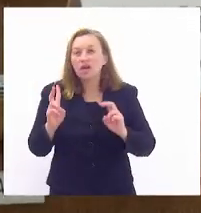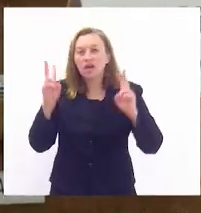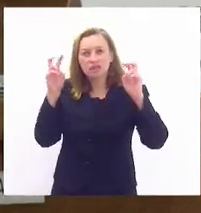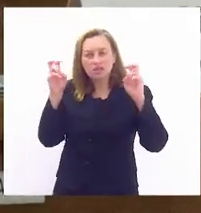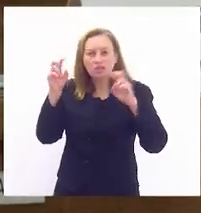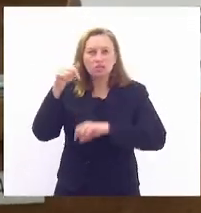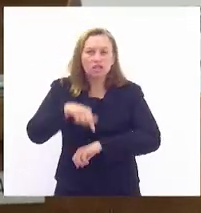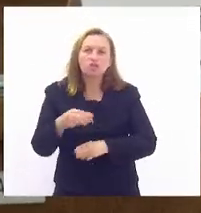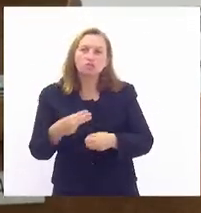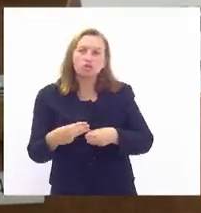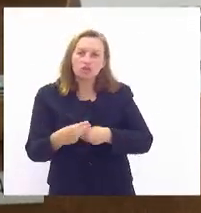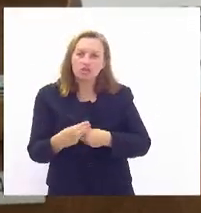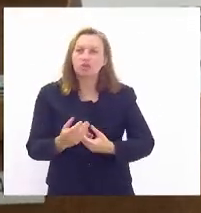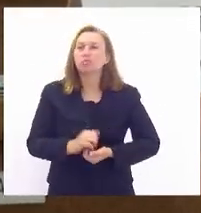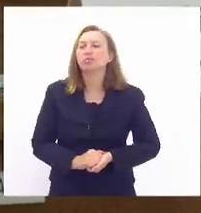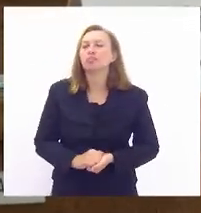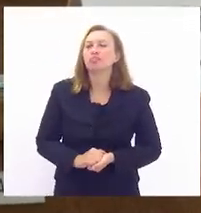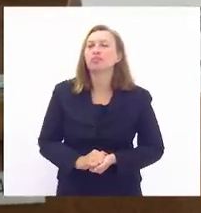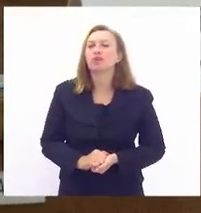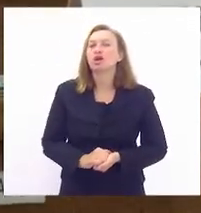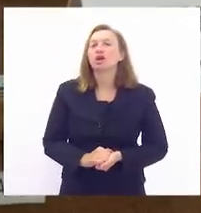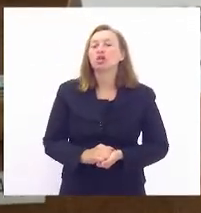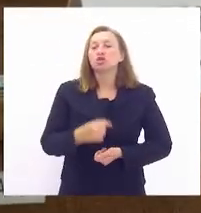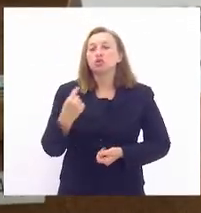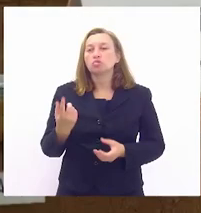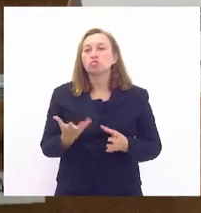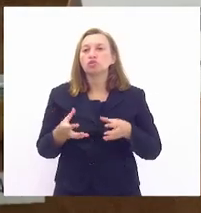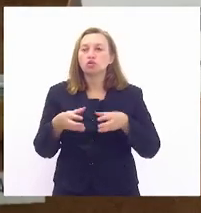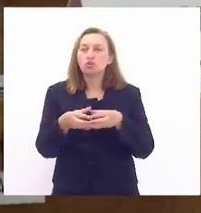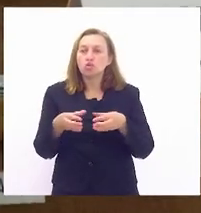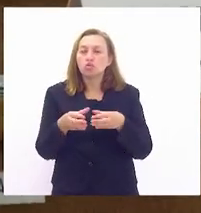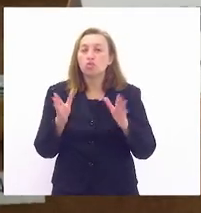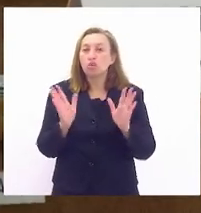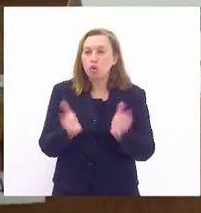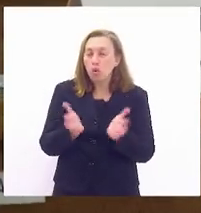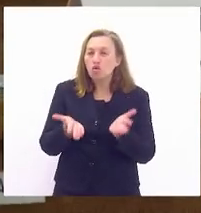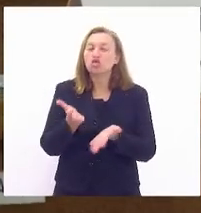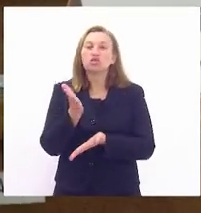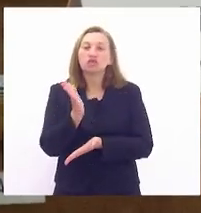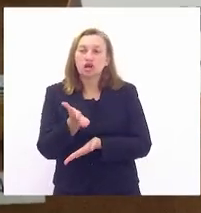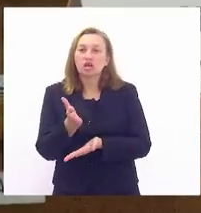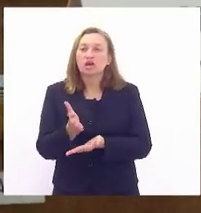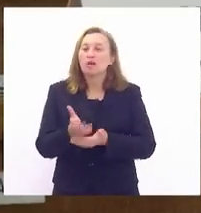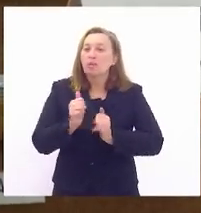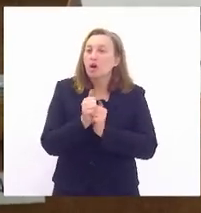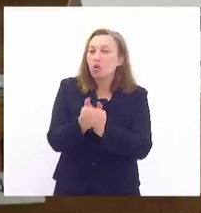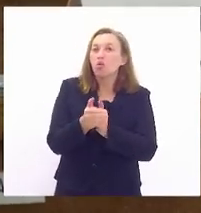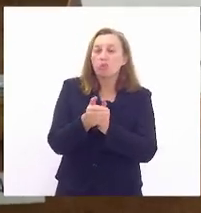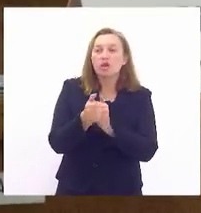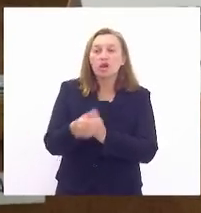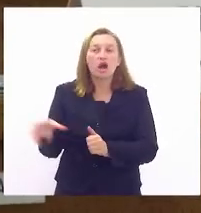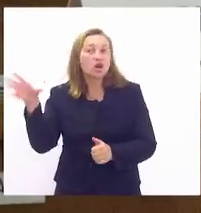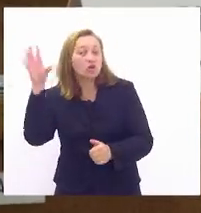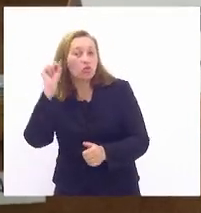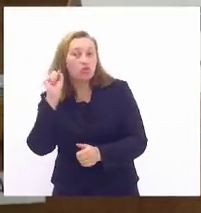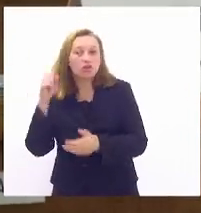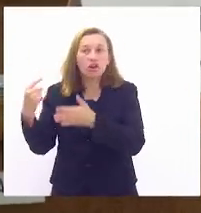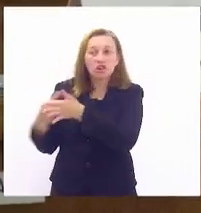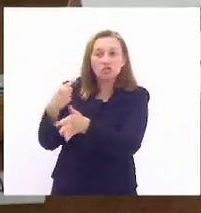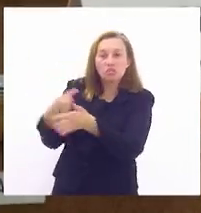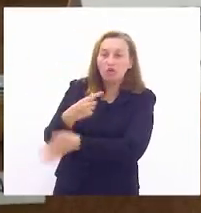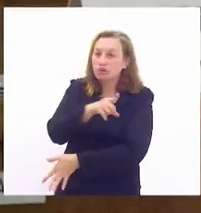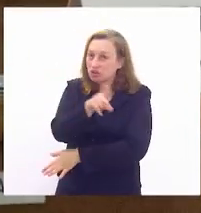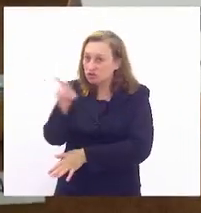aqui no município. Né? Nossa equipe hoje também está aqui para acompanhar e ouvir os questionamentos de